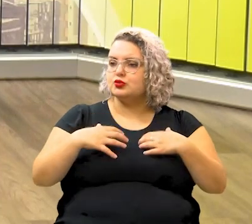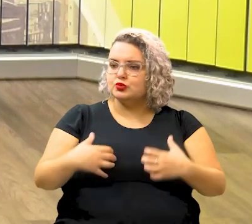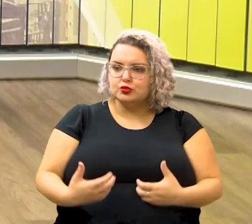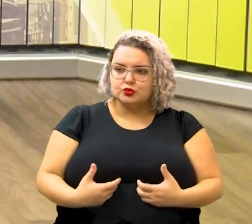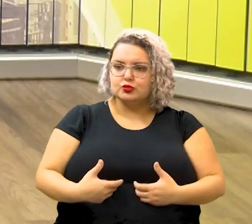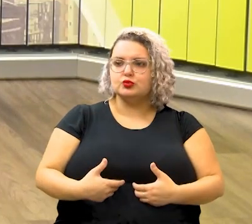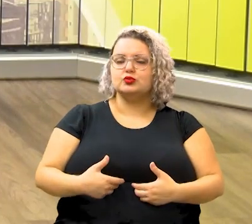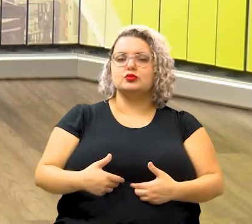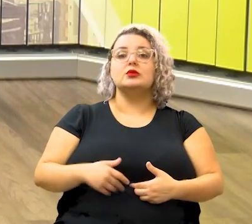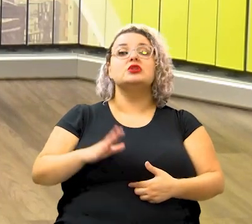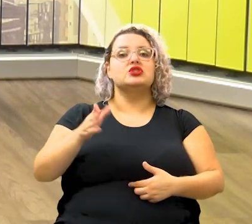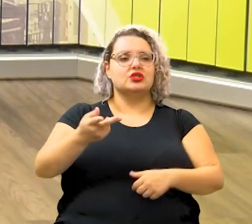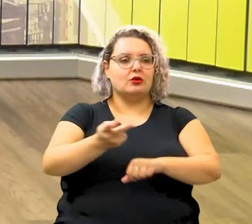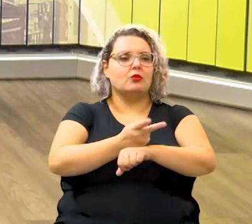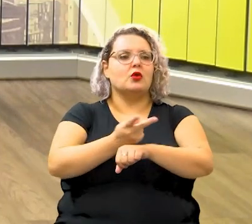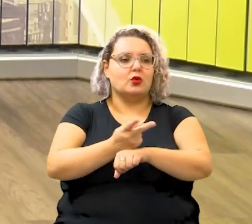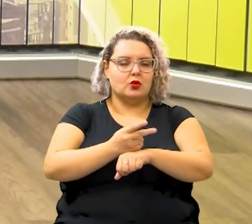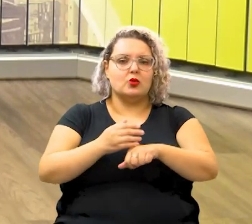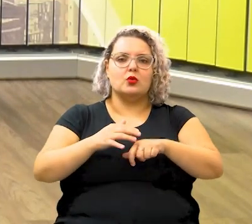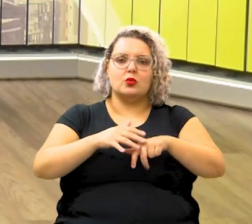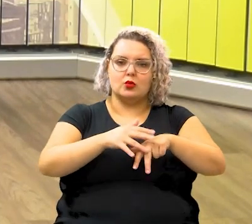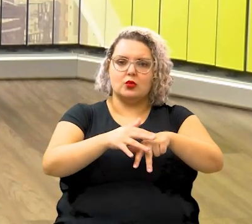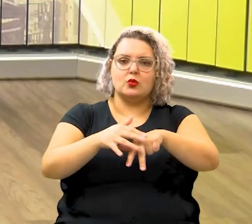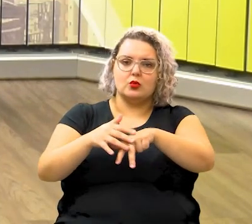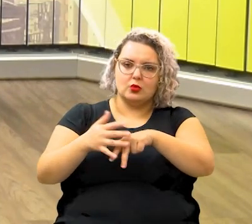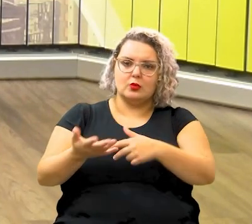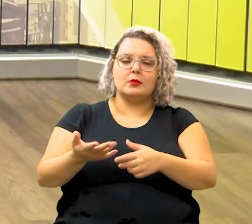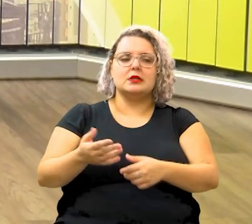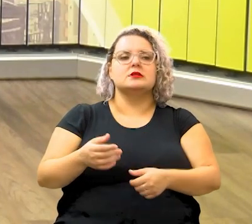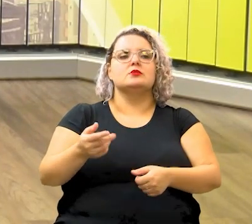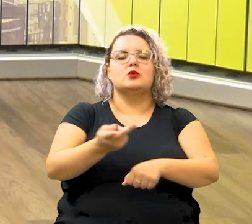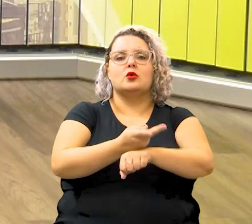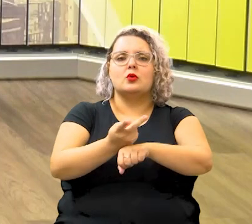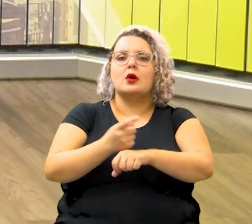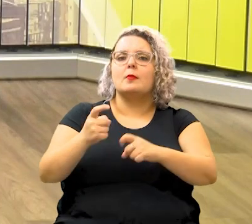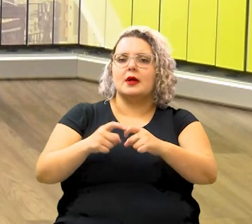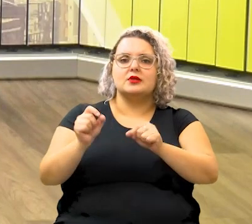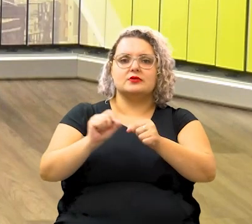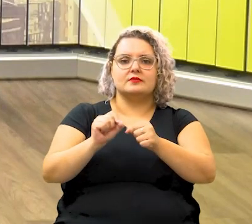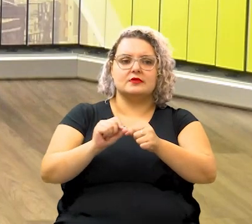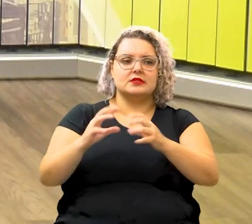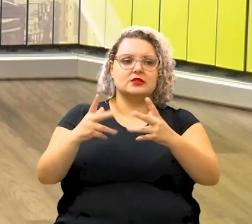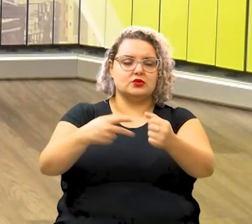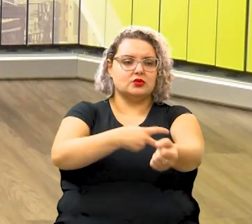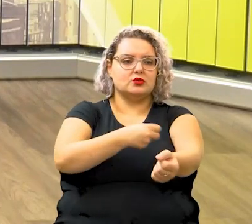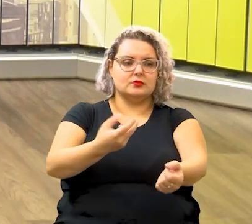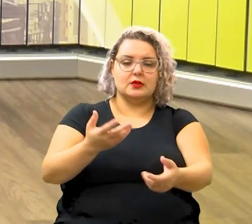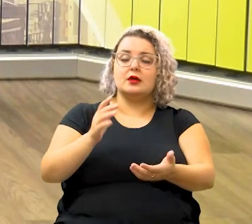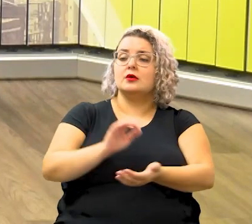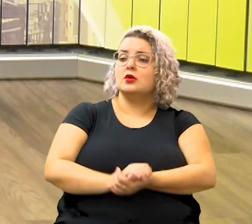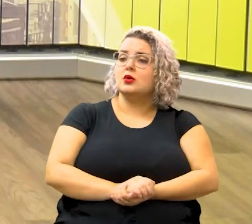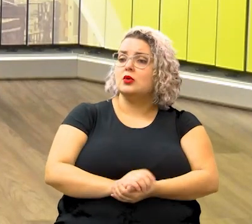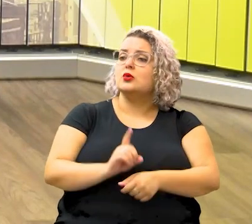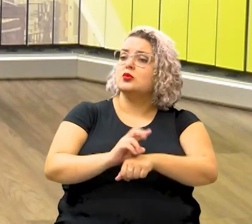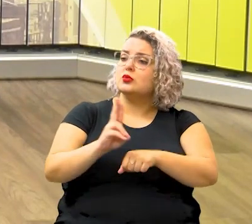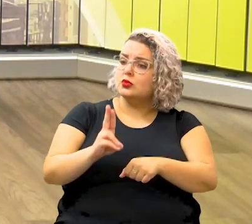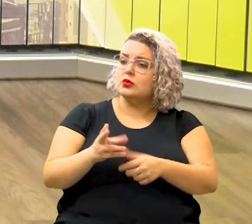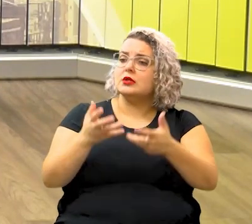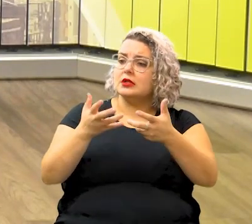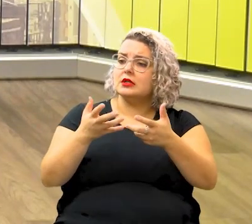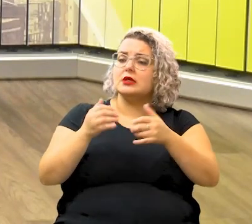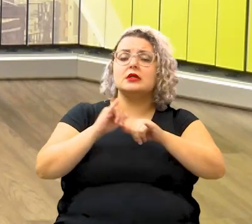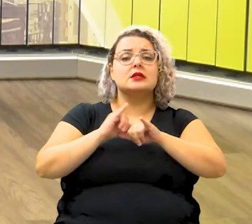organismo, qualquer sintoma, já procurar um médico e fazer todos os exames, né? Sim. Doutora, eu queria que a